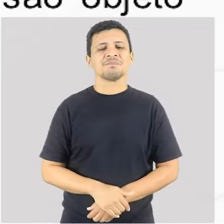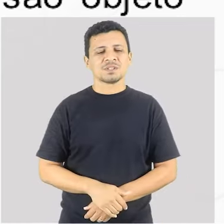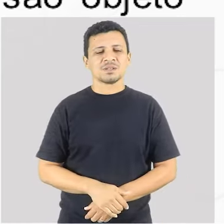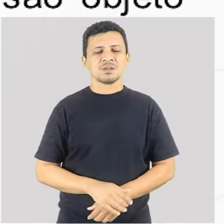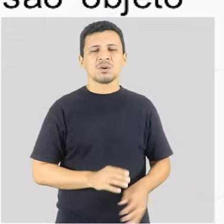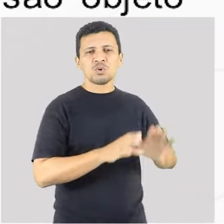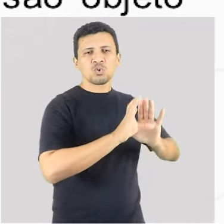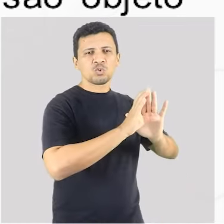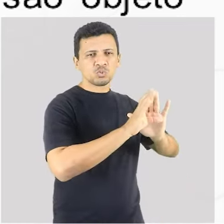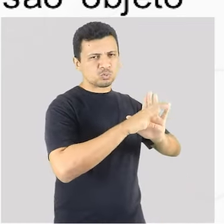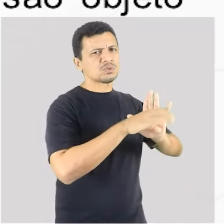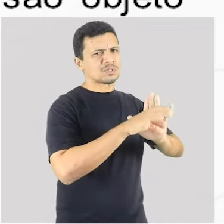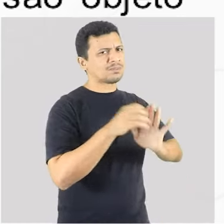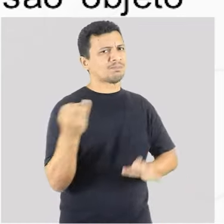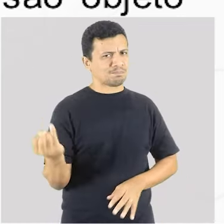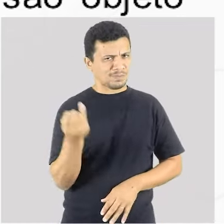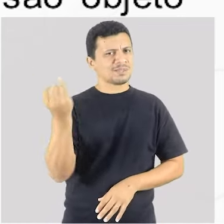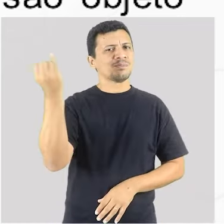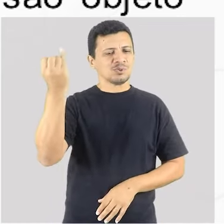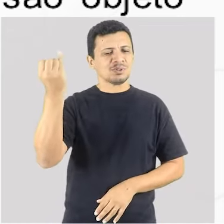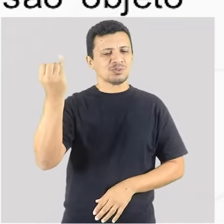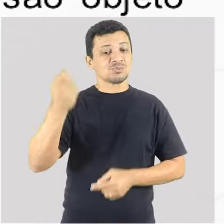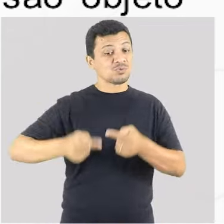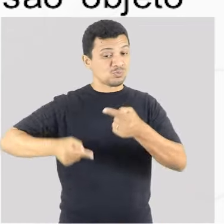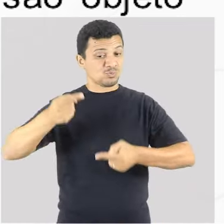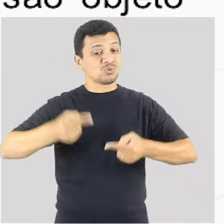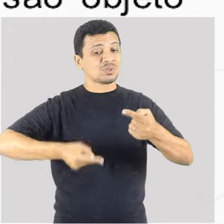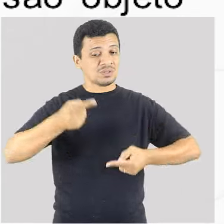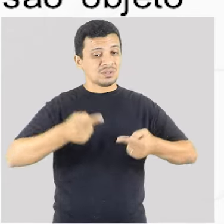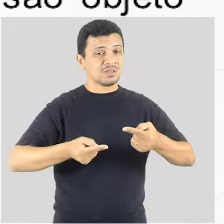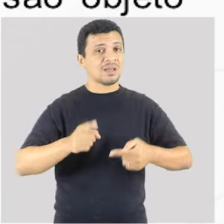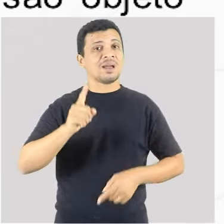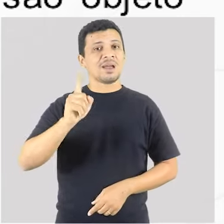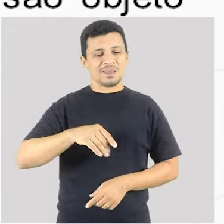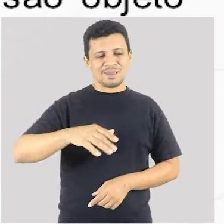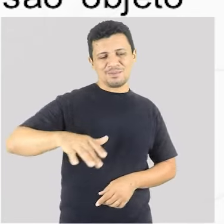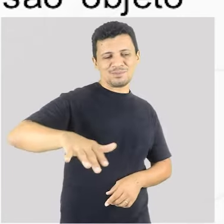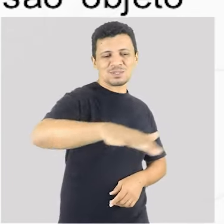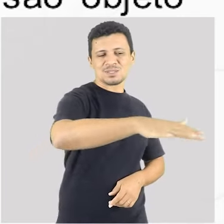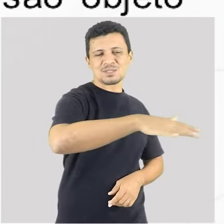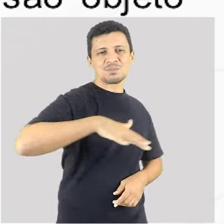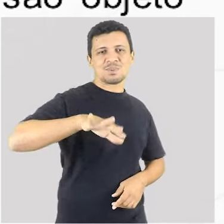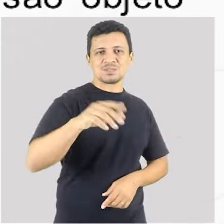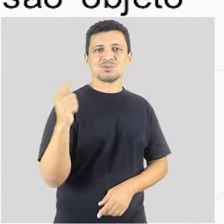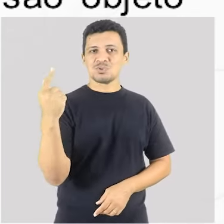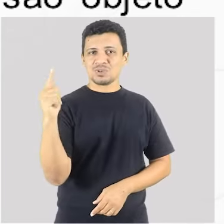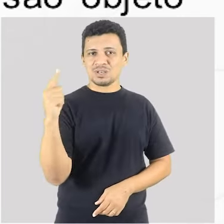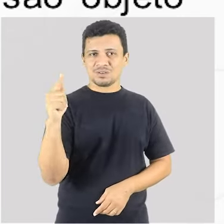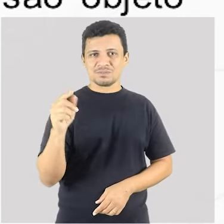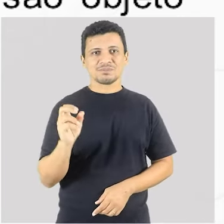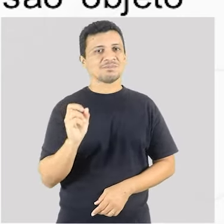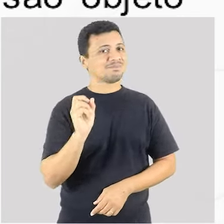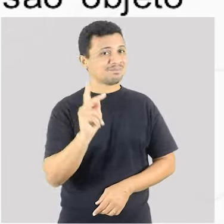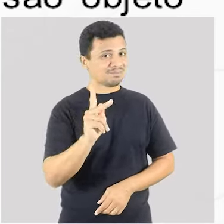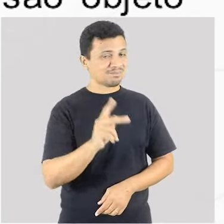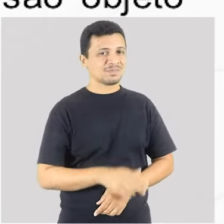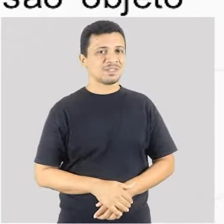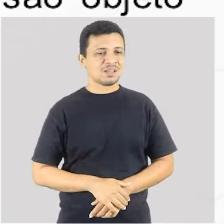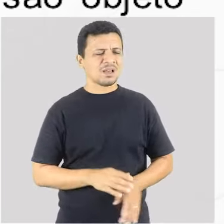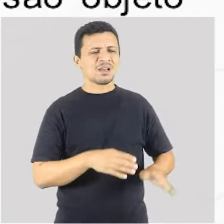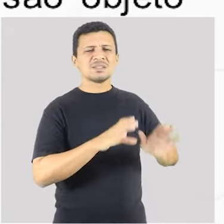um dos conceitos mais importantes e discutidos é o do espaço geográfico beleza sobre esse